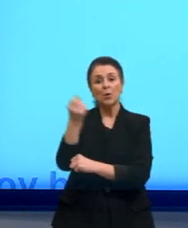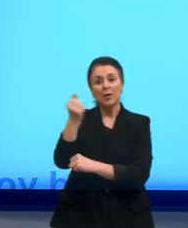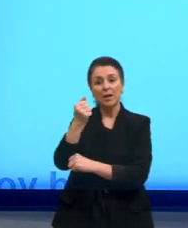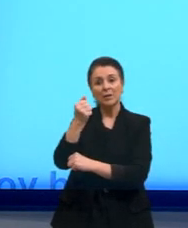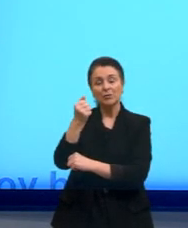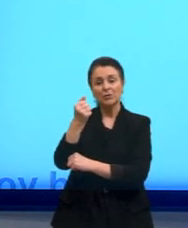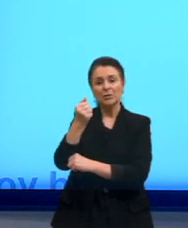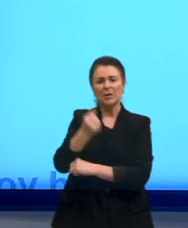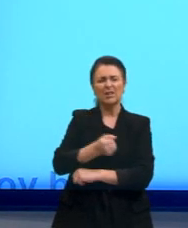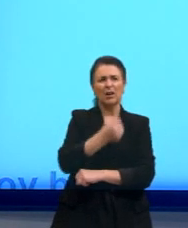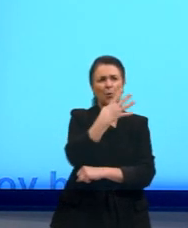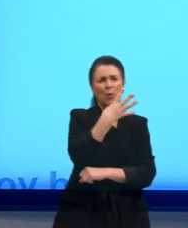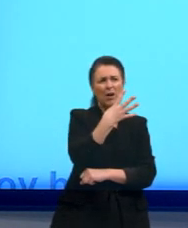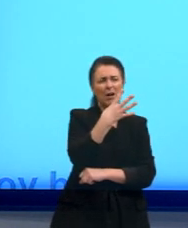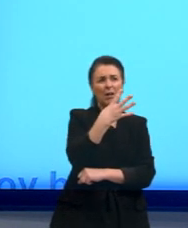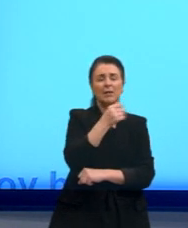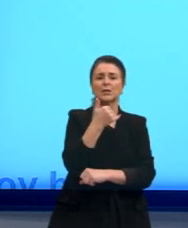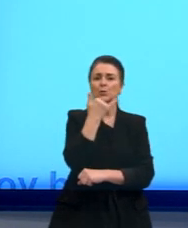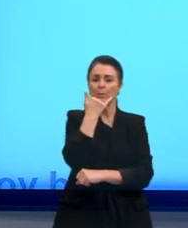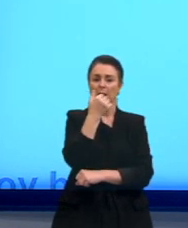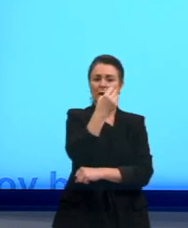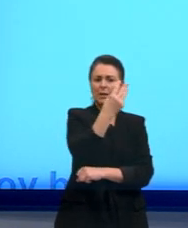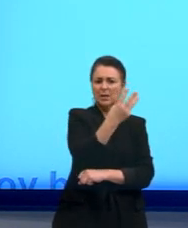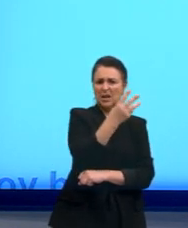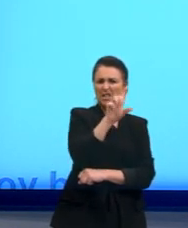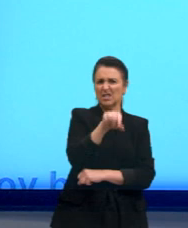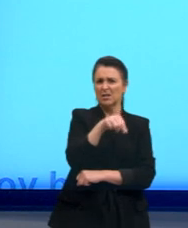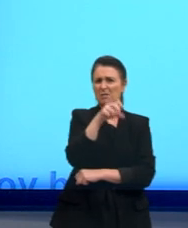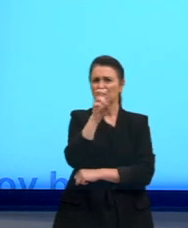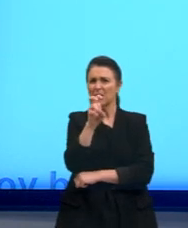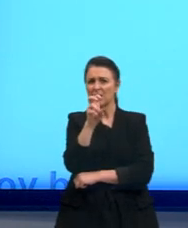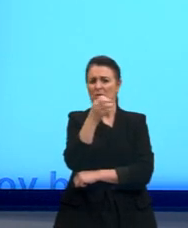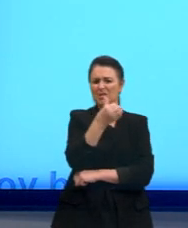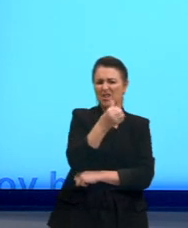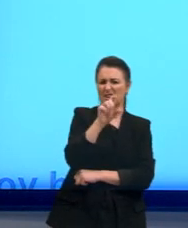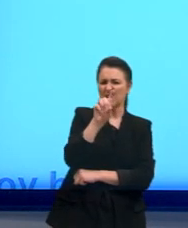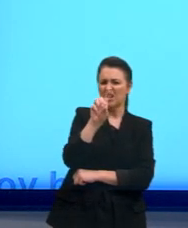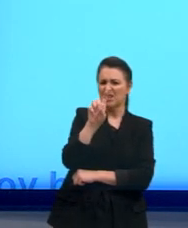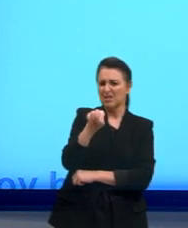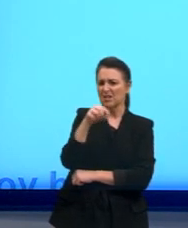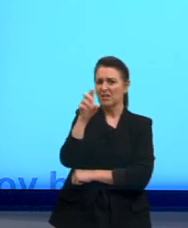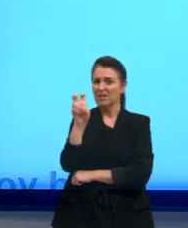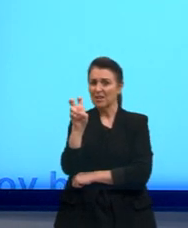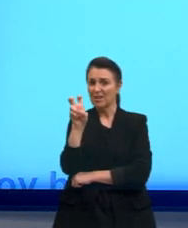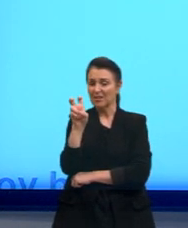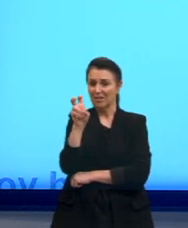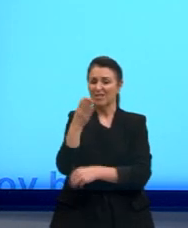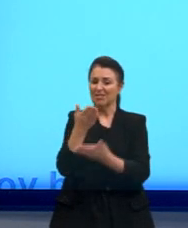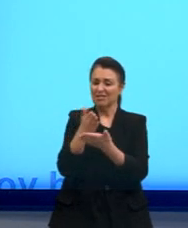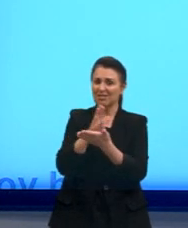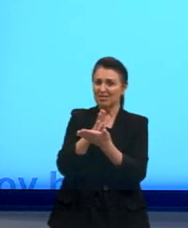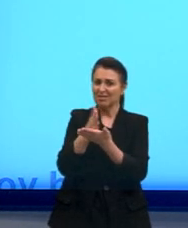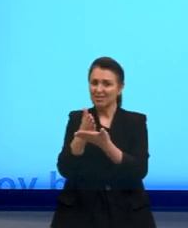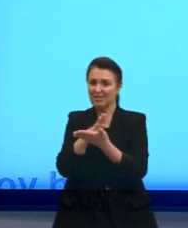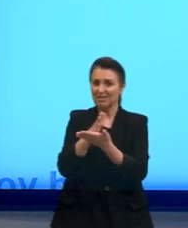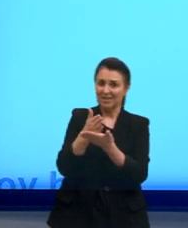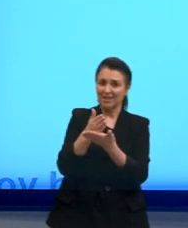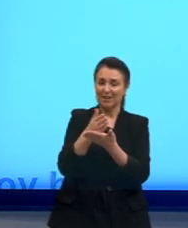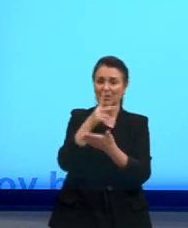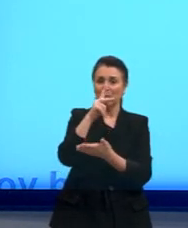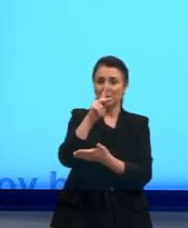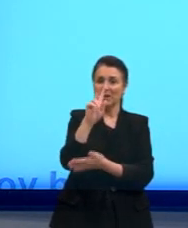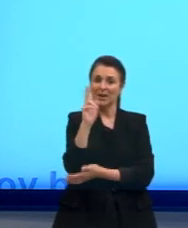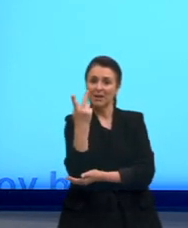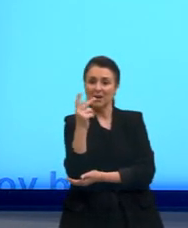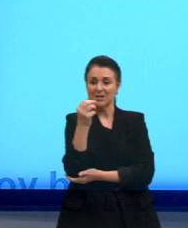entre 43 e meio e seis e meio né o leite eu disse eu disse em outras causas estava na escala que era pegar seis e realmente ó